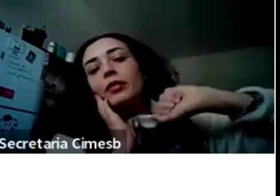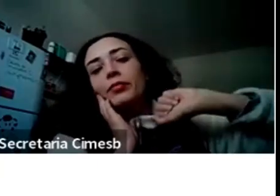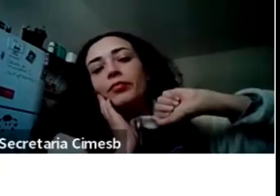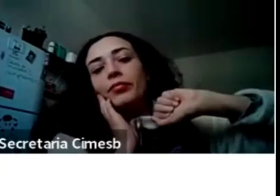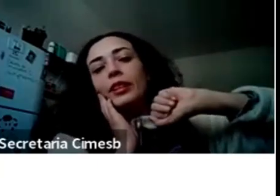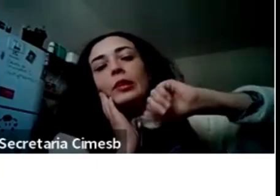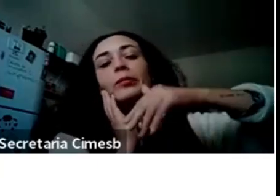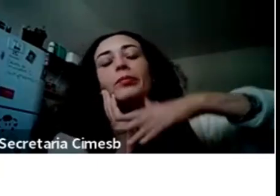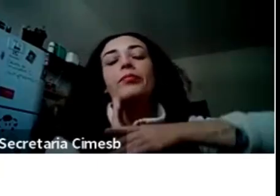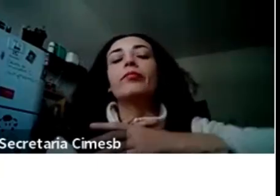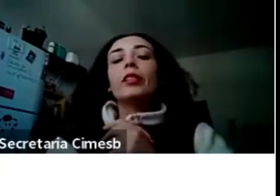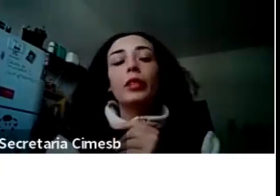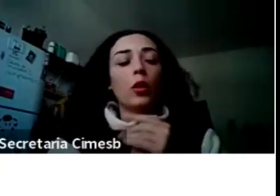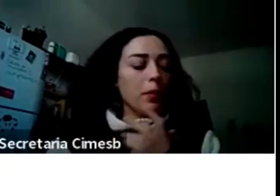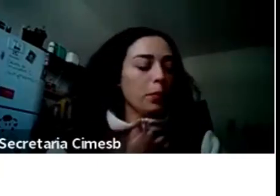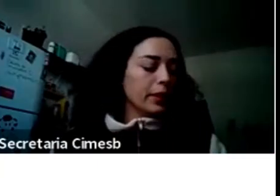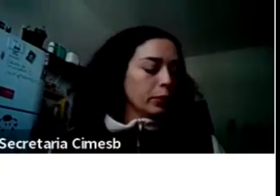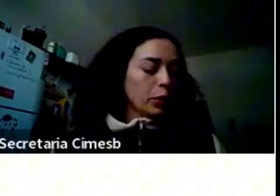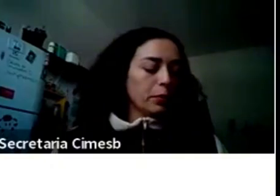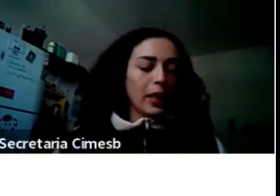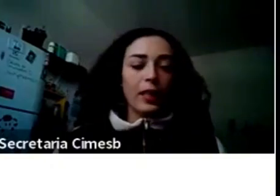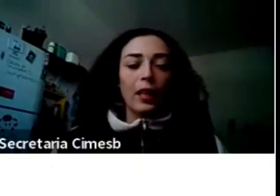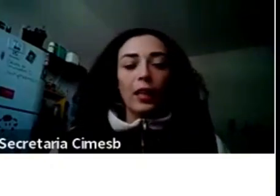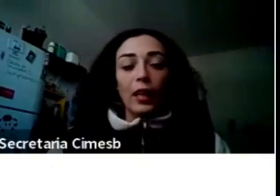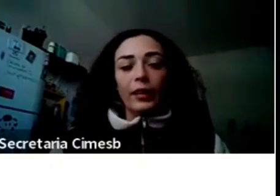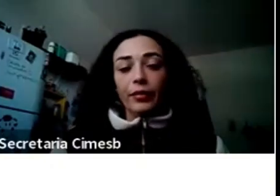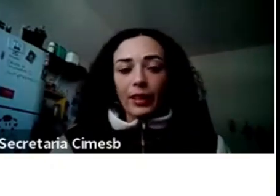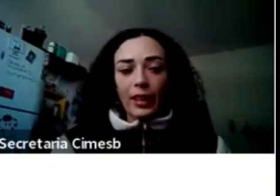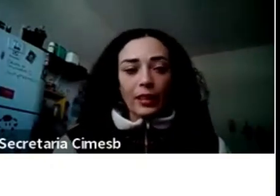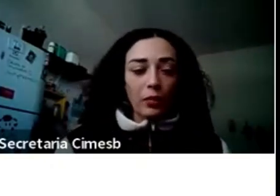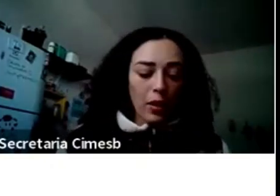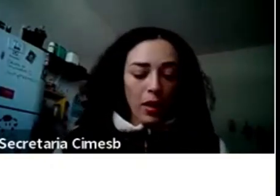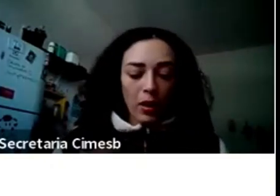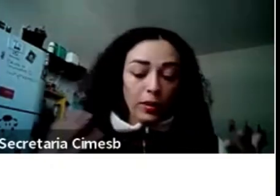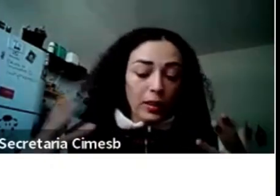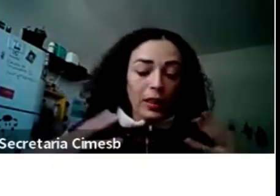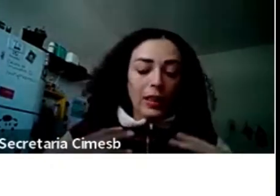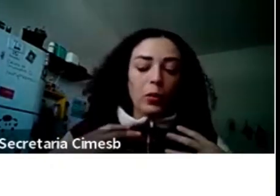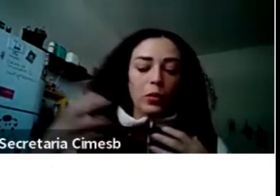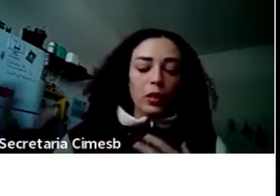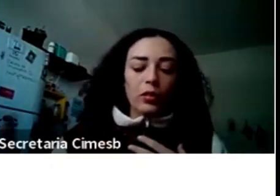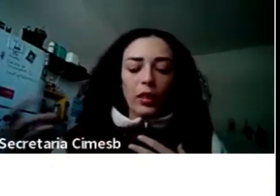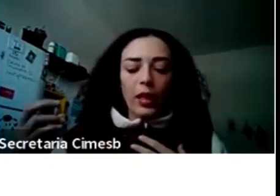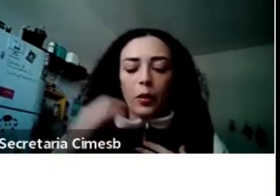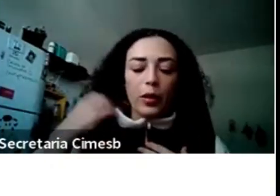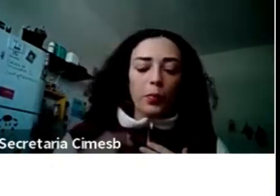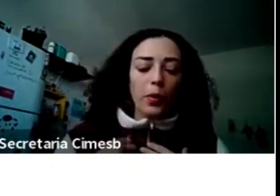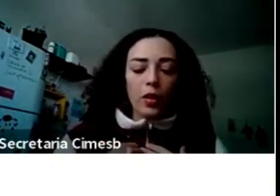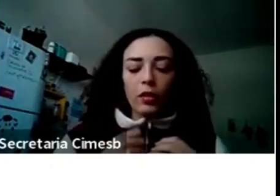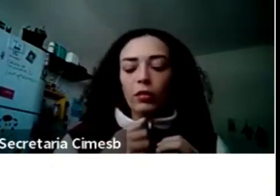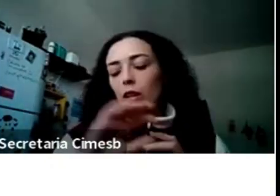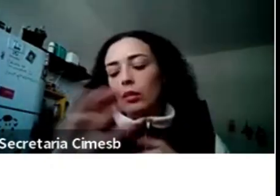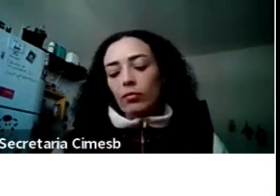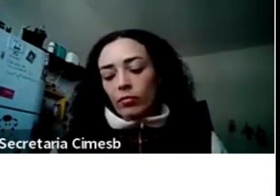garrafinha d'água. Então, não tem como ser portador, porque a deficiência não é uma coisa que eu consigo, né? Agora